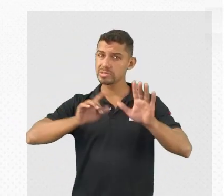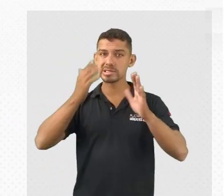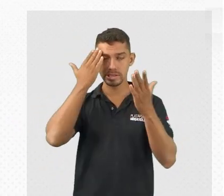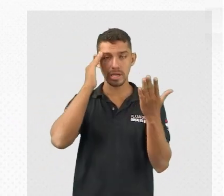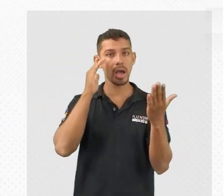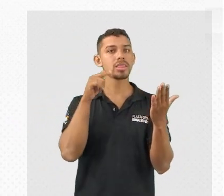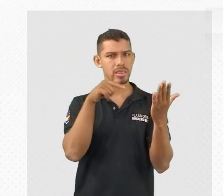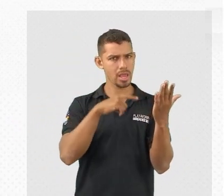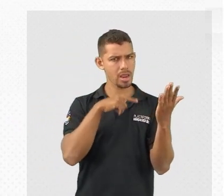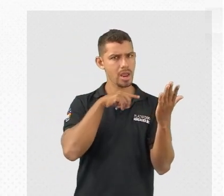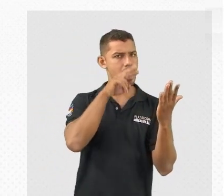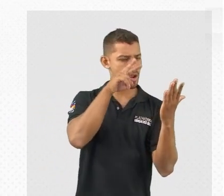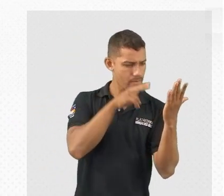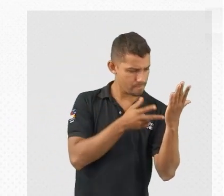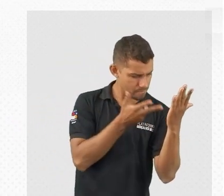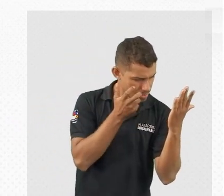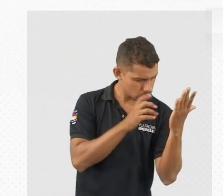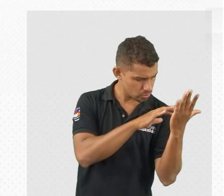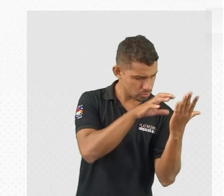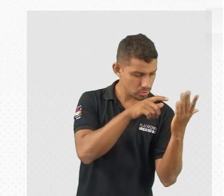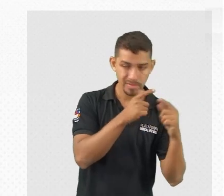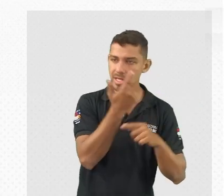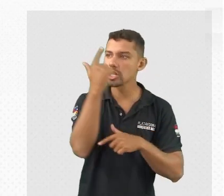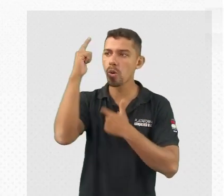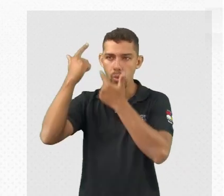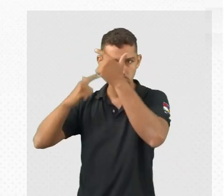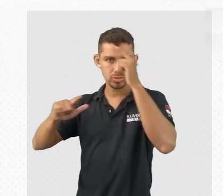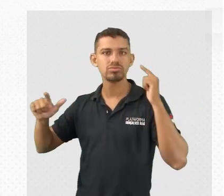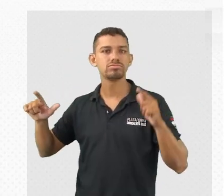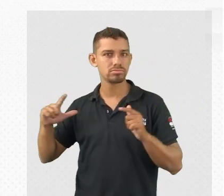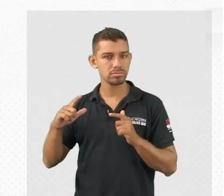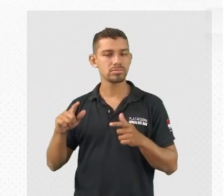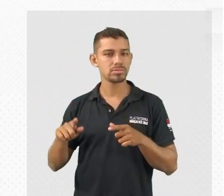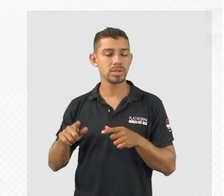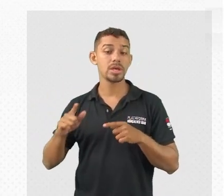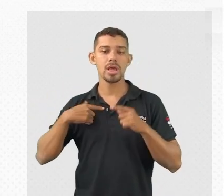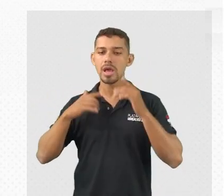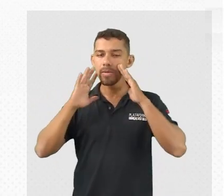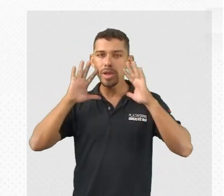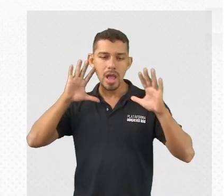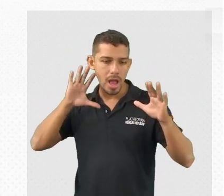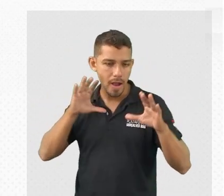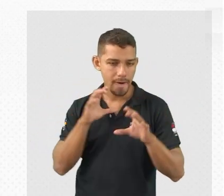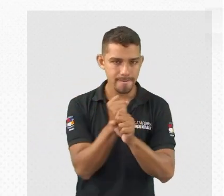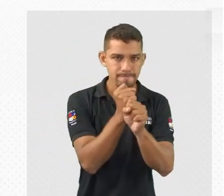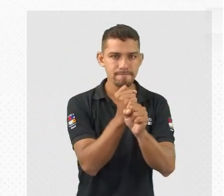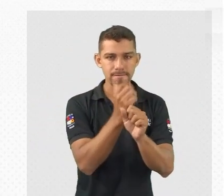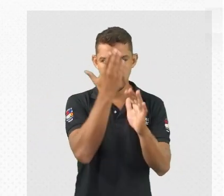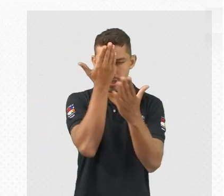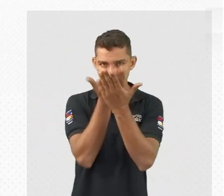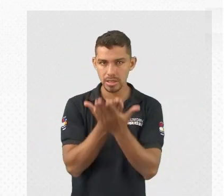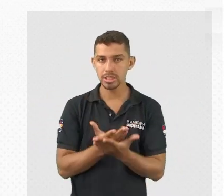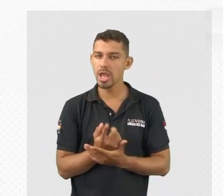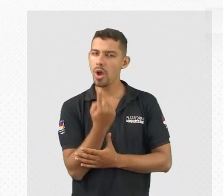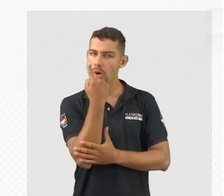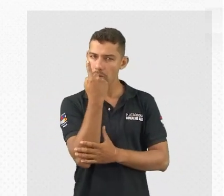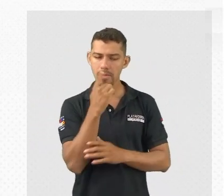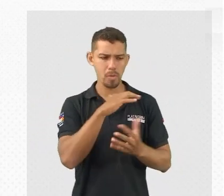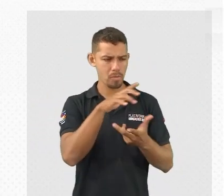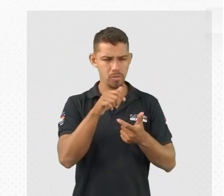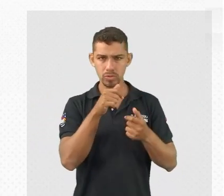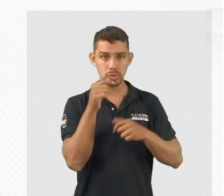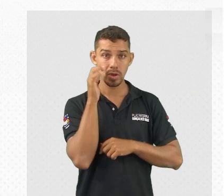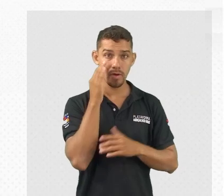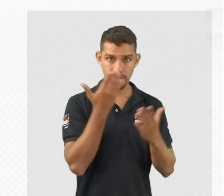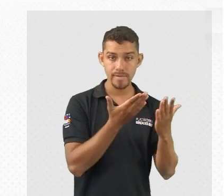Existe a forma como eu enxergo o mundo, mas existem outras formas. Quando eu me apego demais e acredito que a única forma de ver o